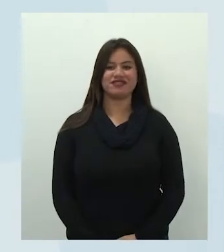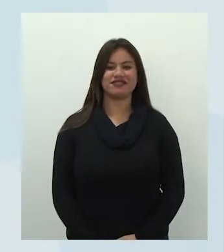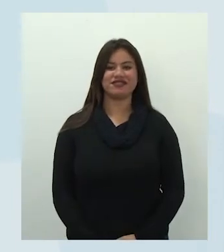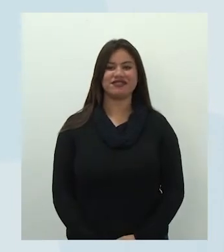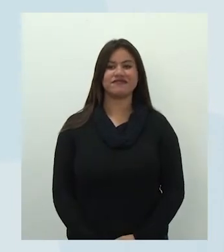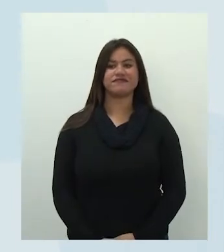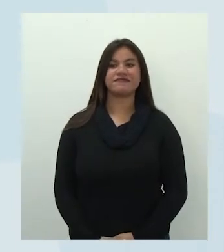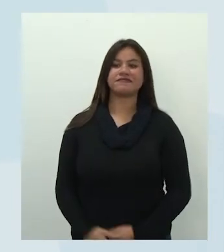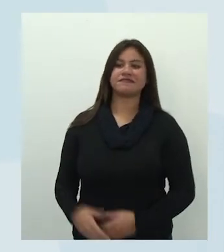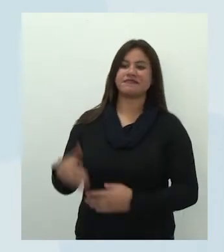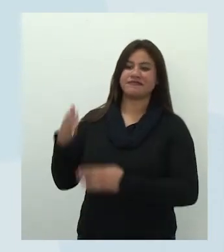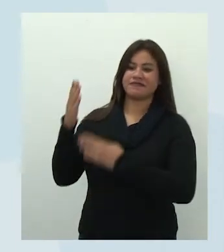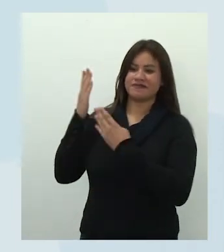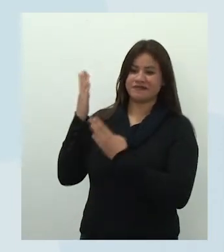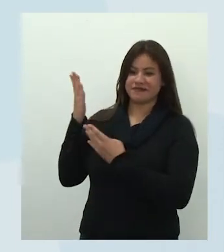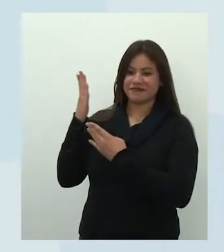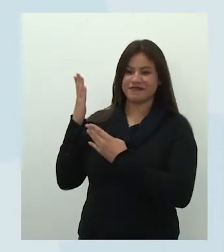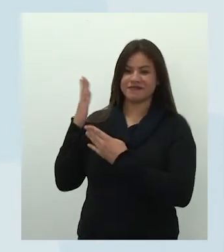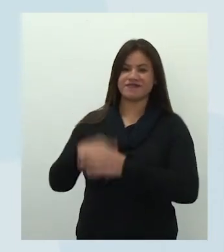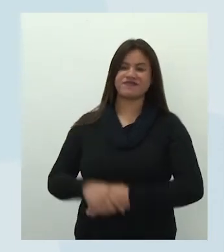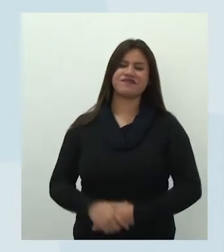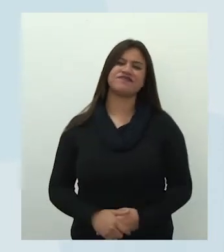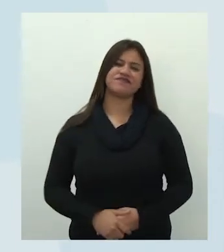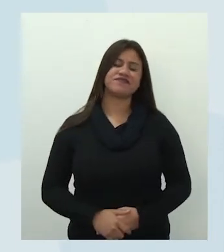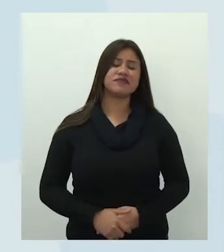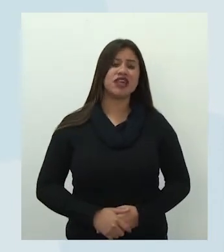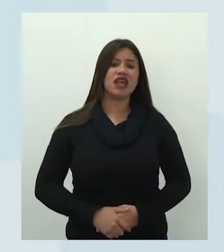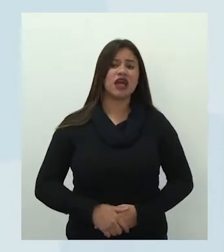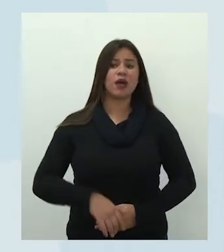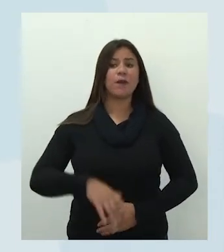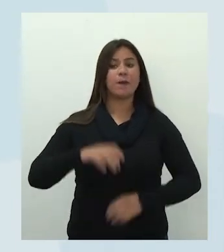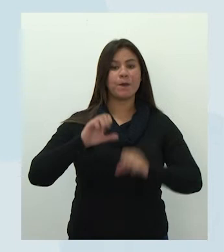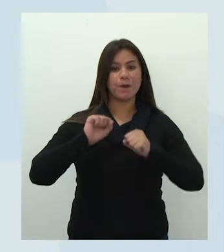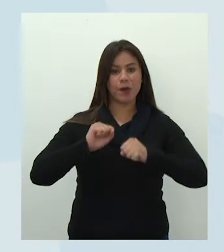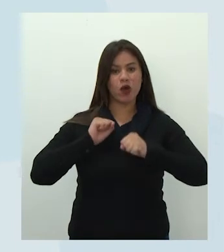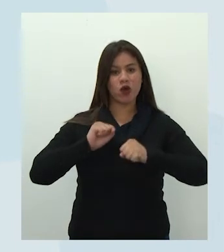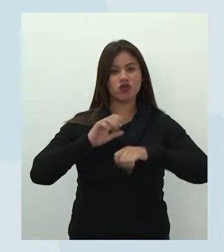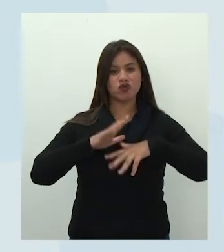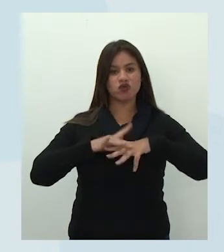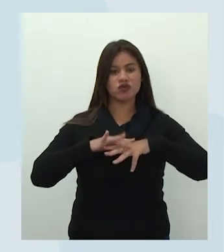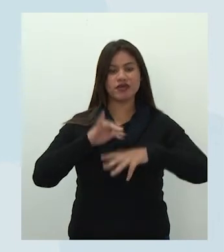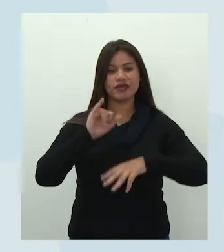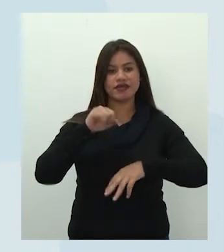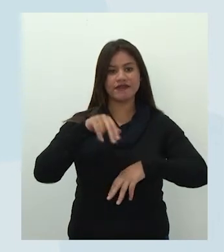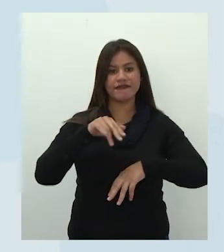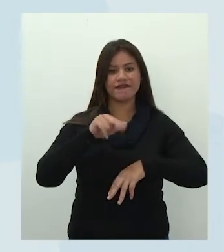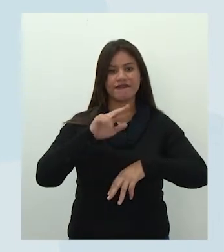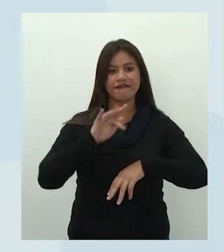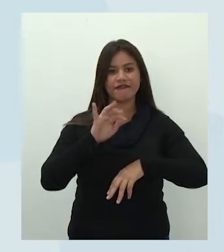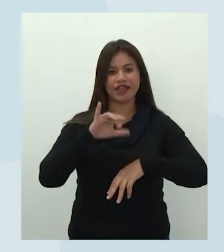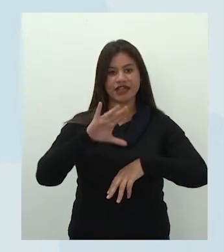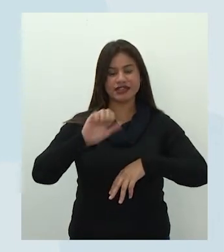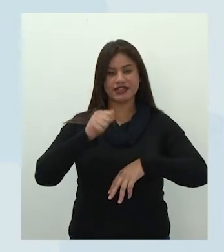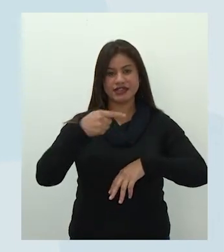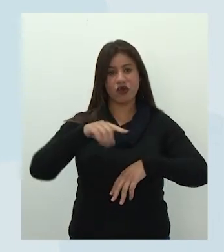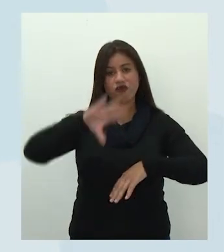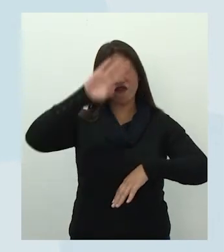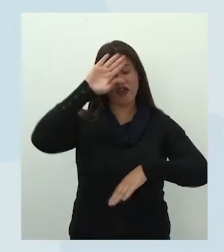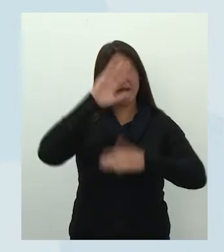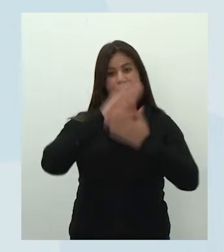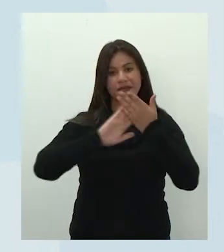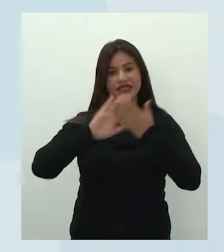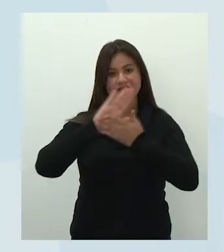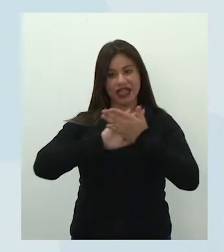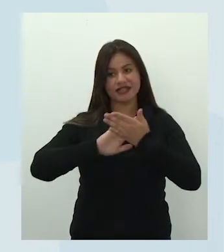Idosos podem ter infecção sem febre? Isso é verdade. Uma outra coisa que